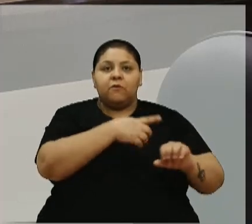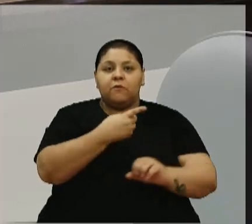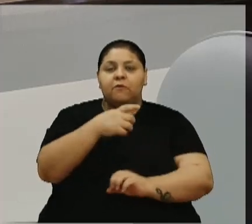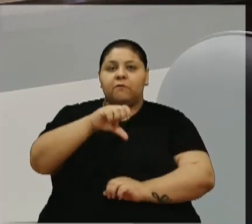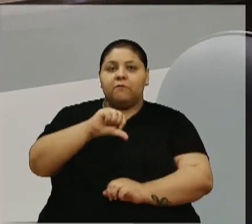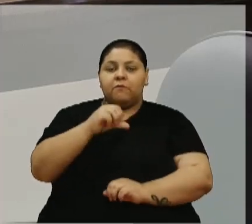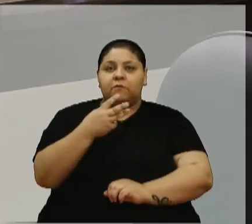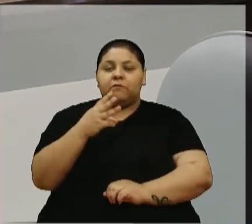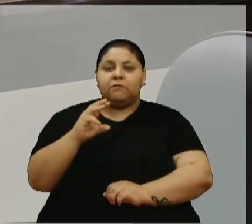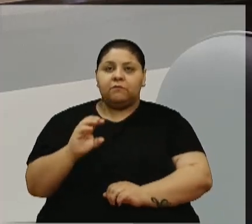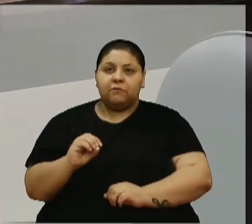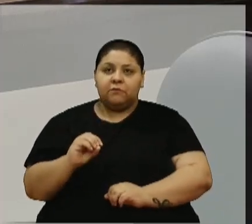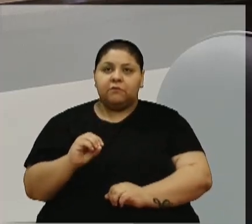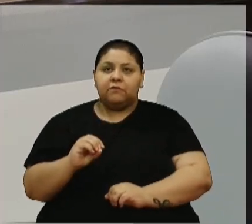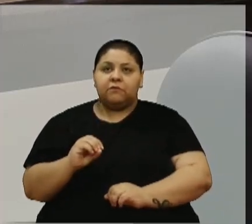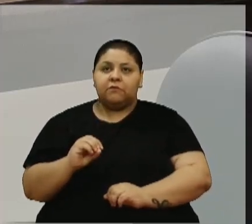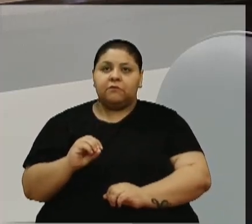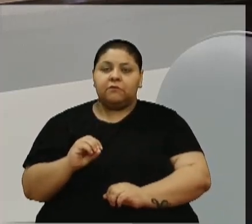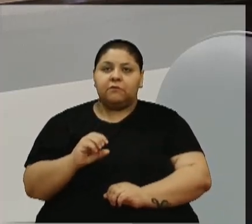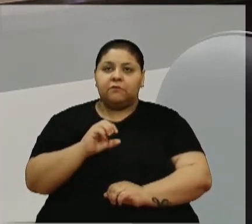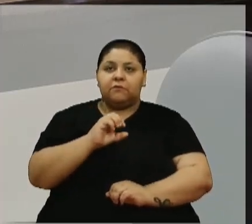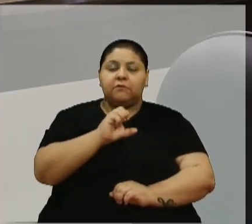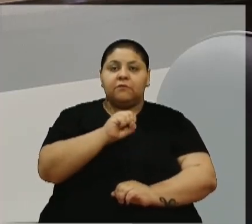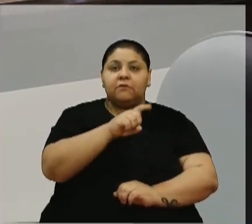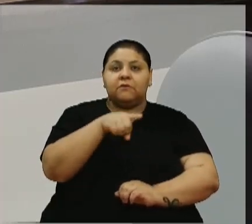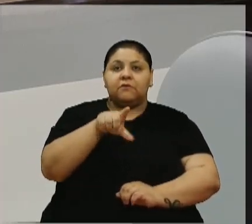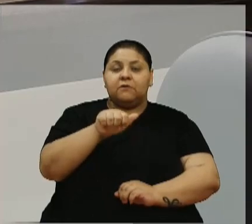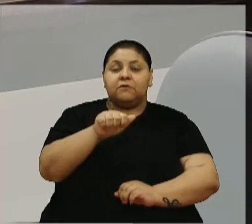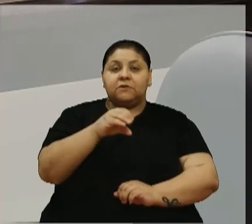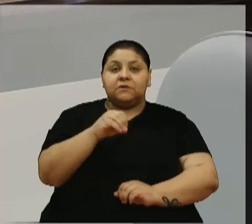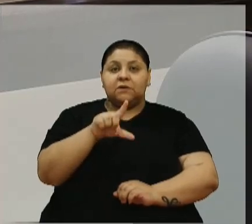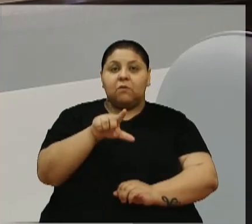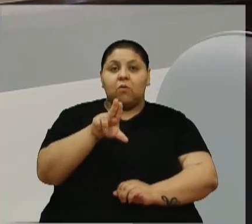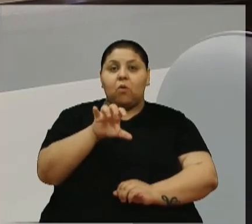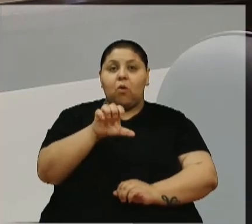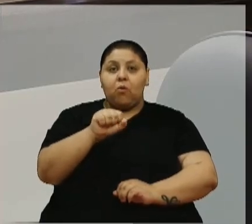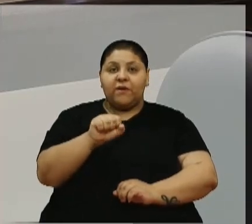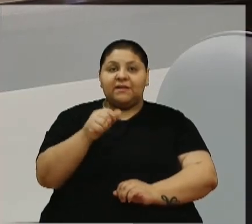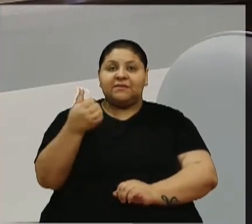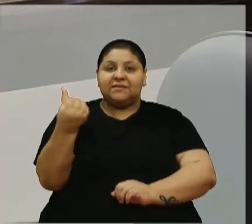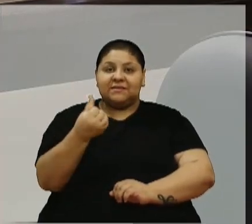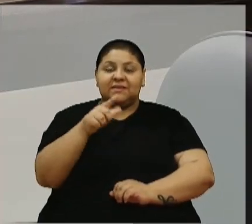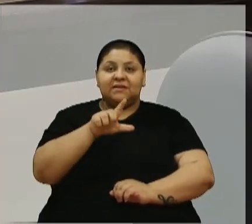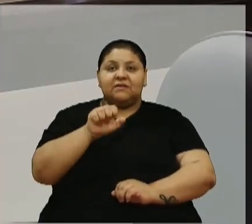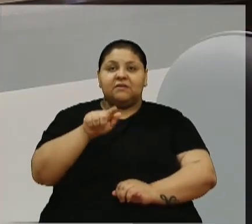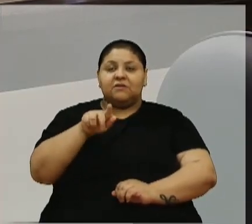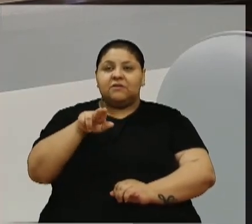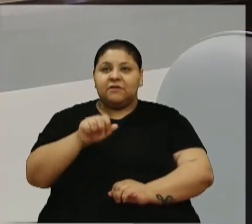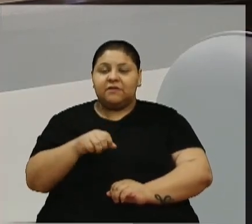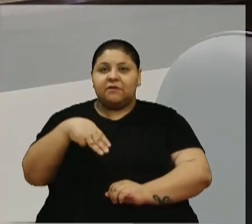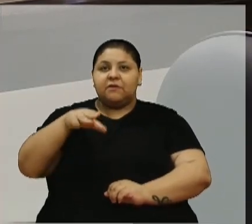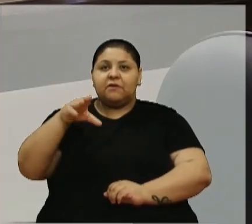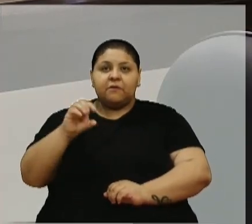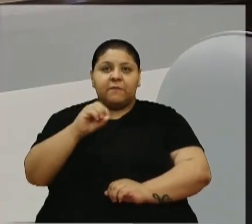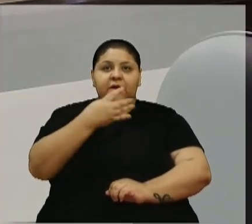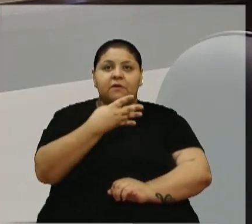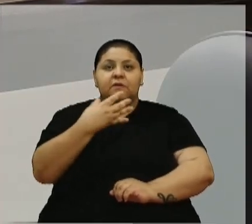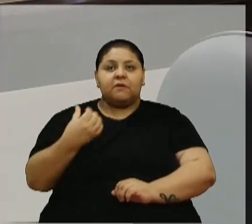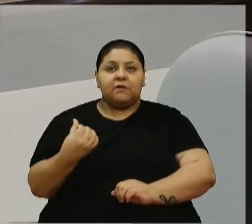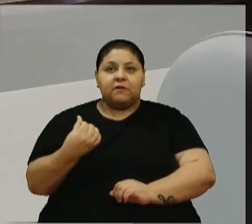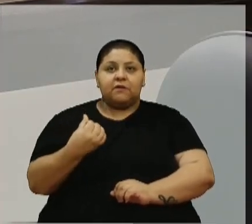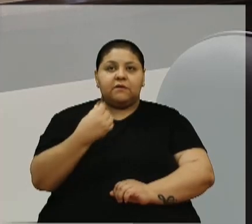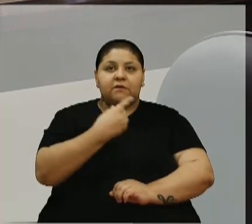1930. Na localidade de São Luís da Sexta Légua, Caxias do Sul. Em março de 1946,